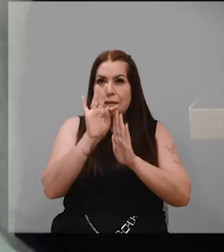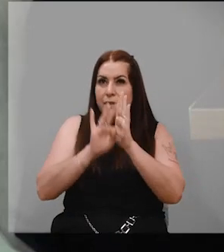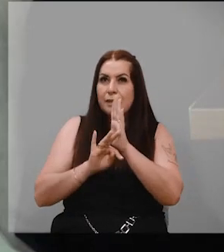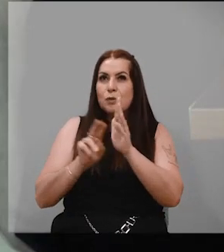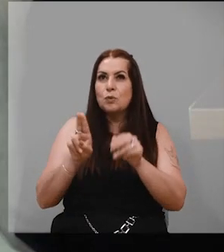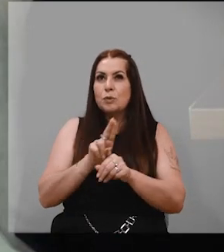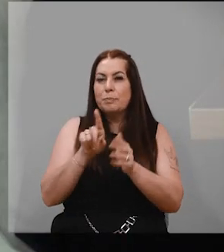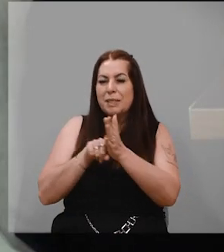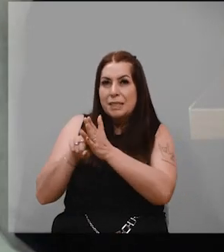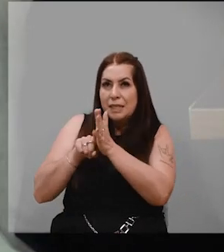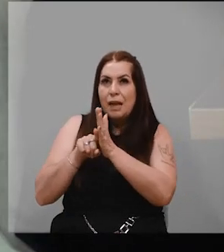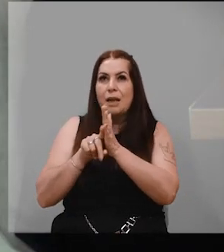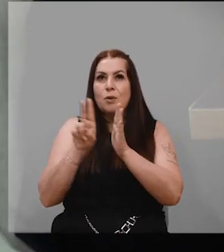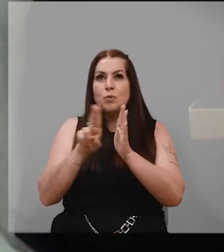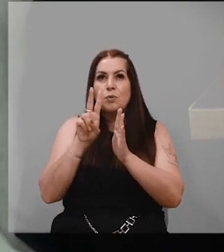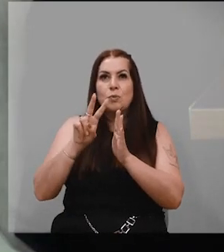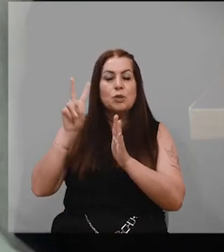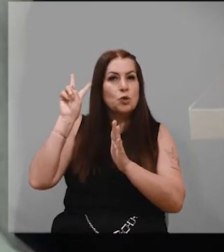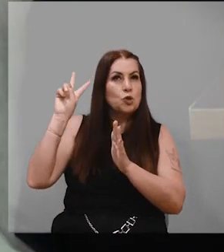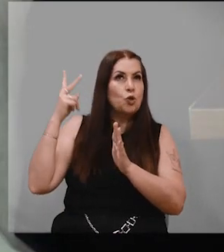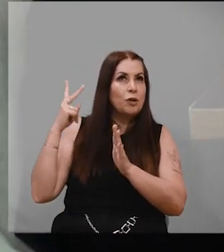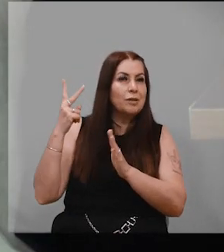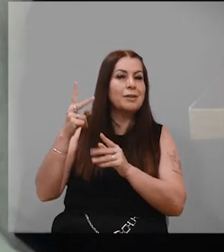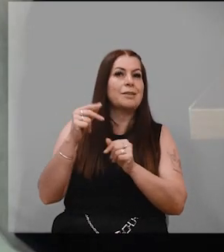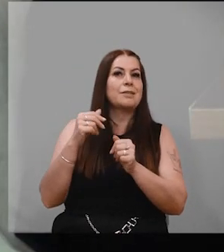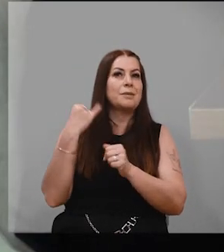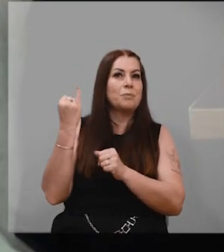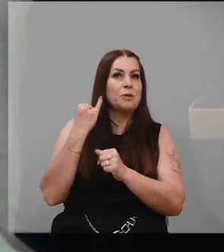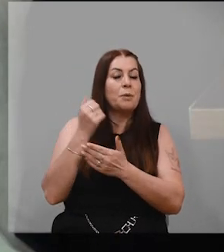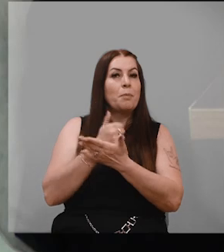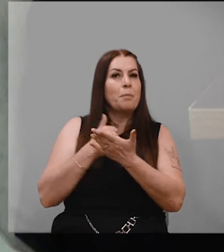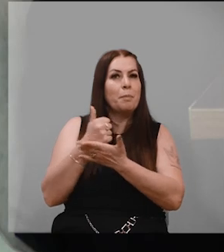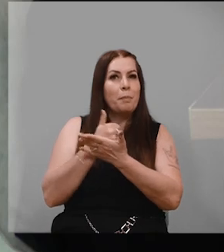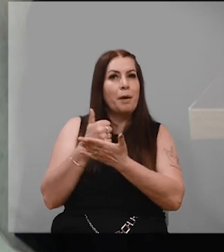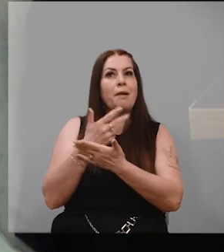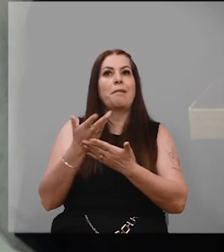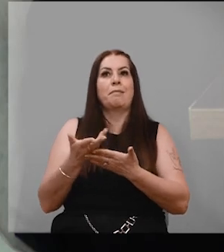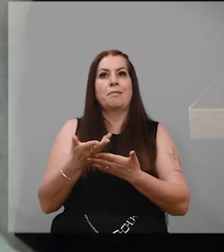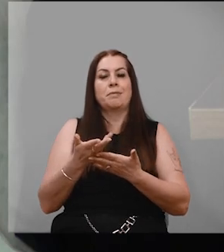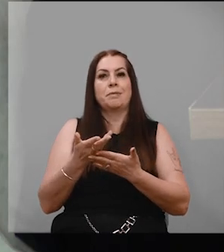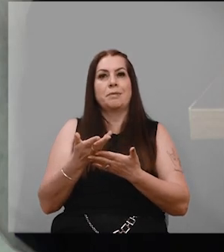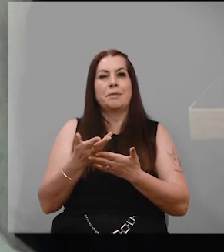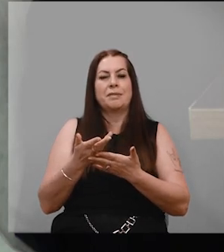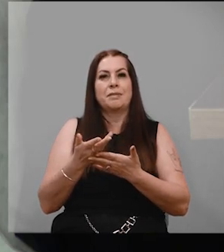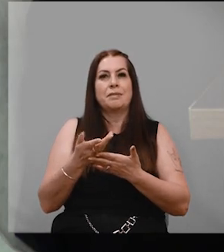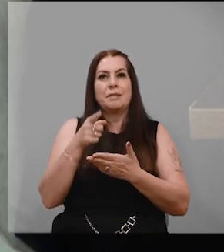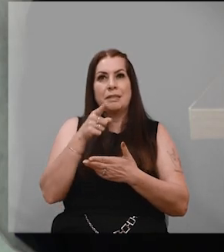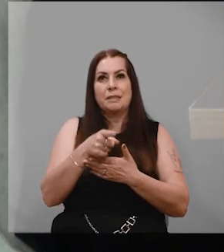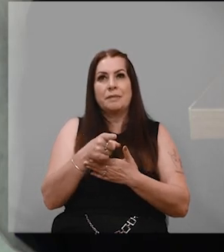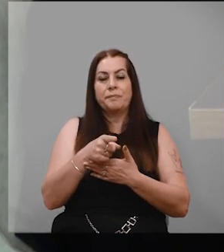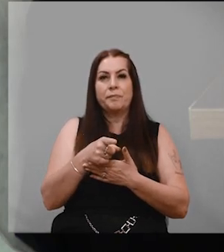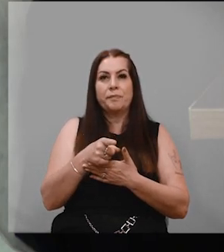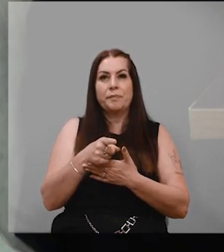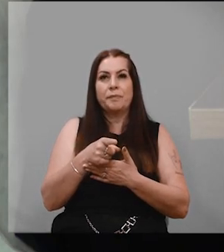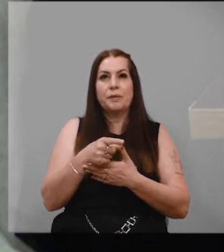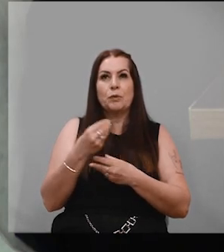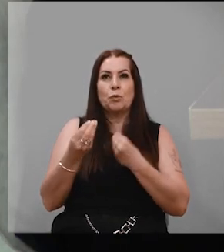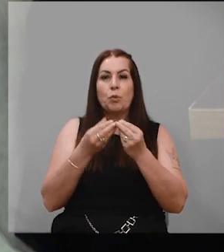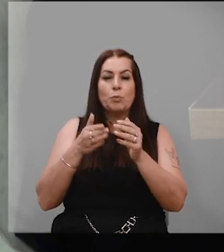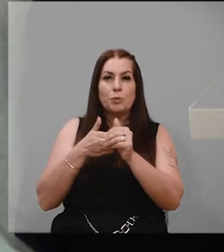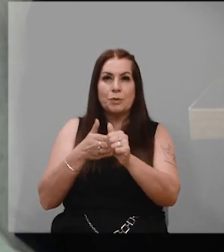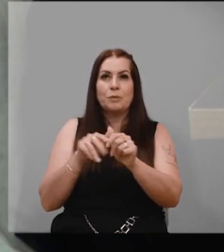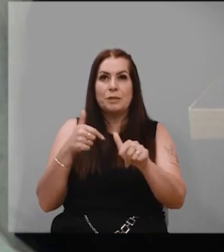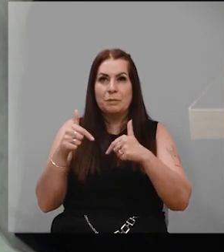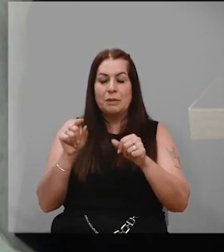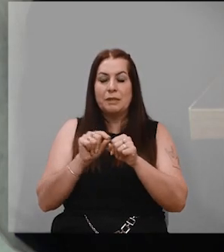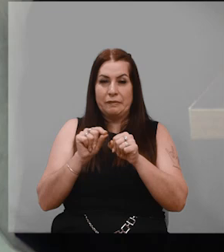pesquisar. Utilizamos historiadores importantes para dar base aí na nossa linha, né? Da condução do